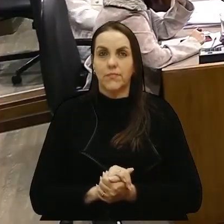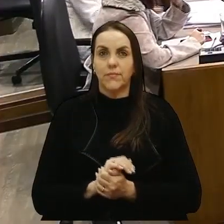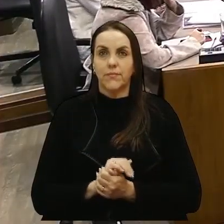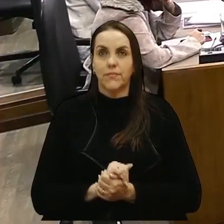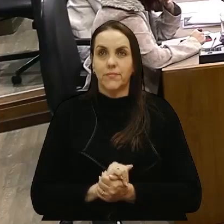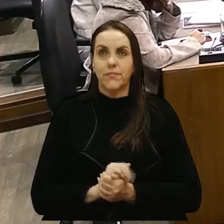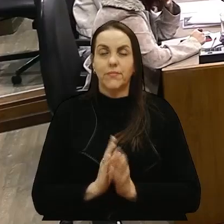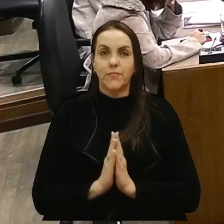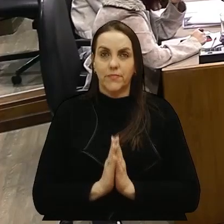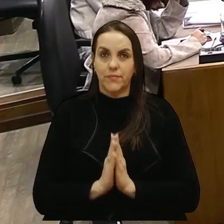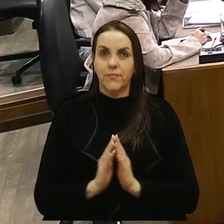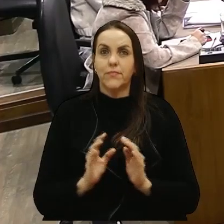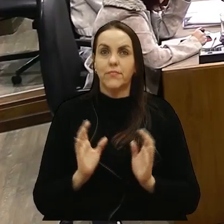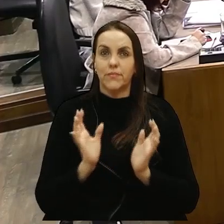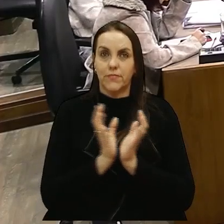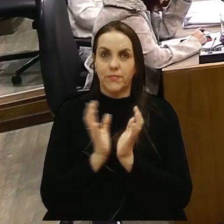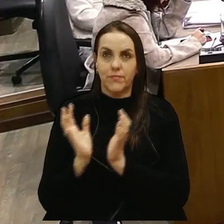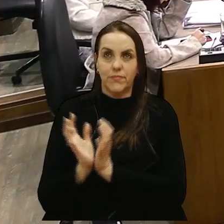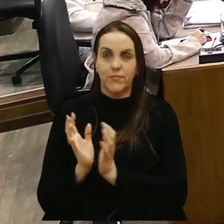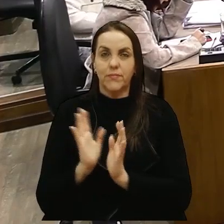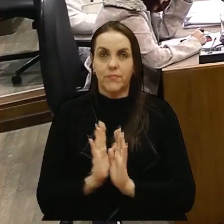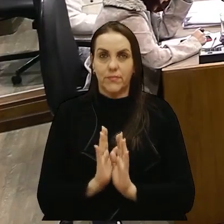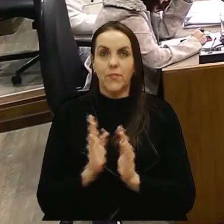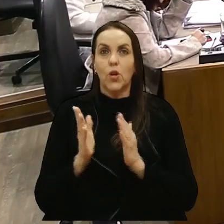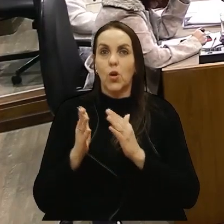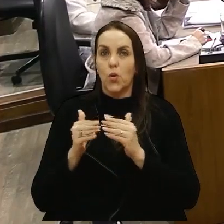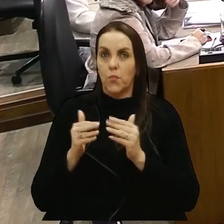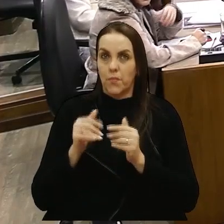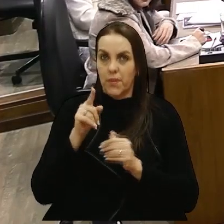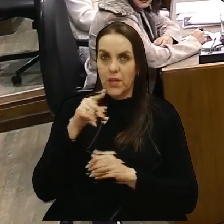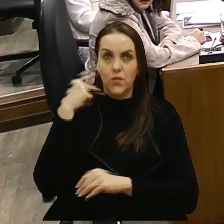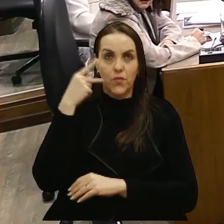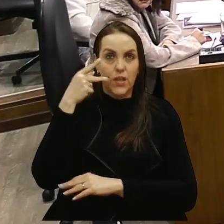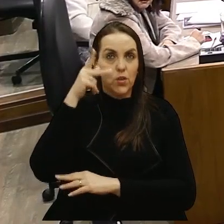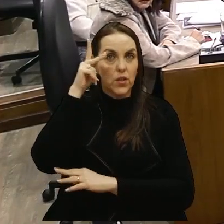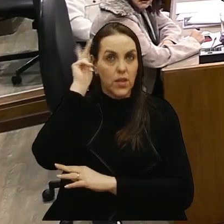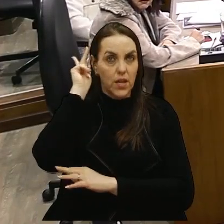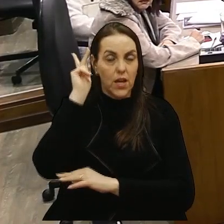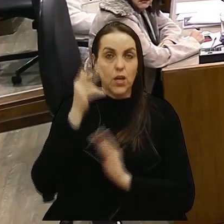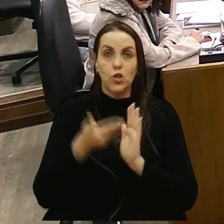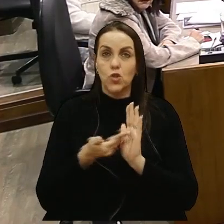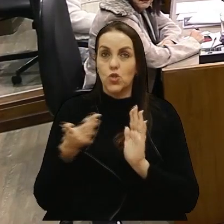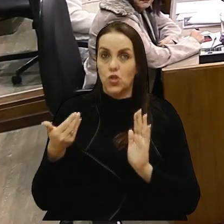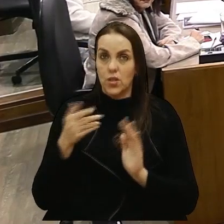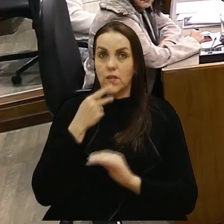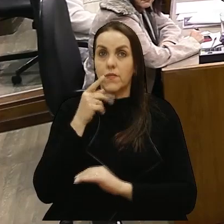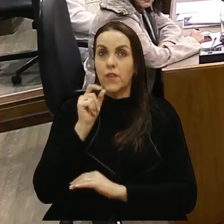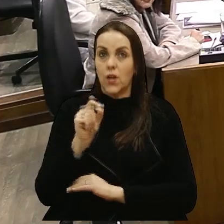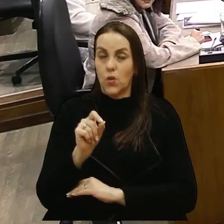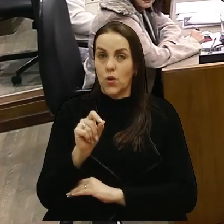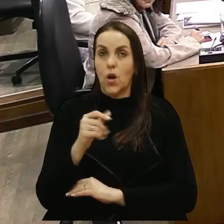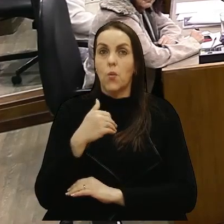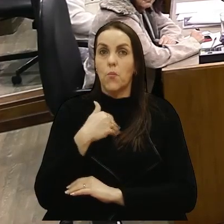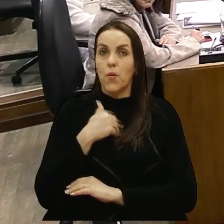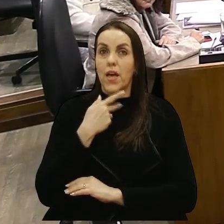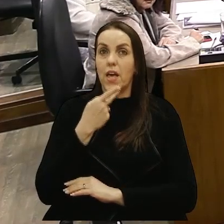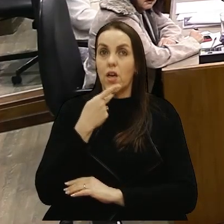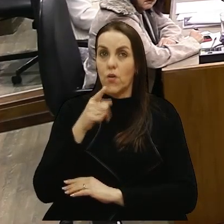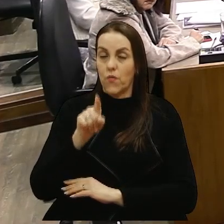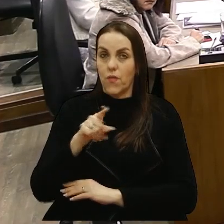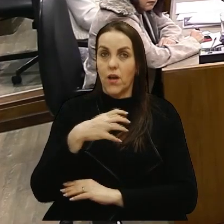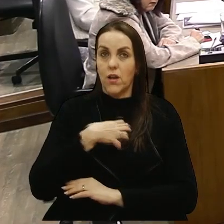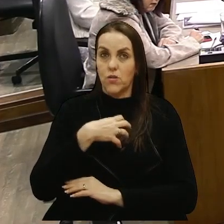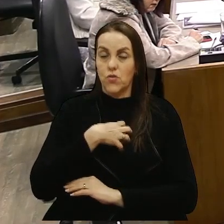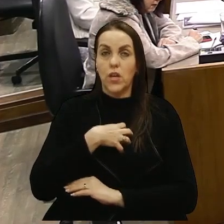por favor. Pois não, qual? Tá me ofendendo. Eu peço que o vereador Iago retire dos anais o que ele falou sobre como eu me pronuncio, Questão porque como de eu me